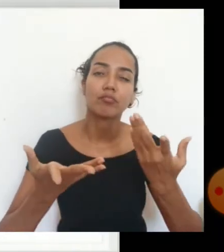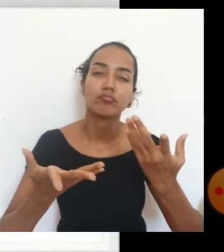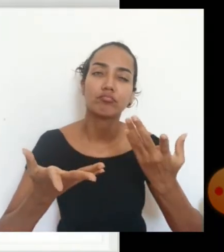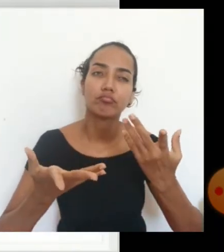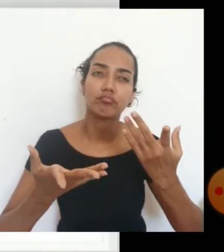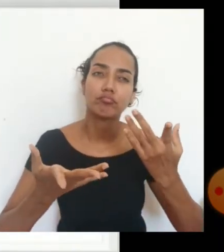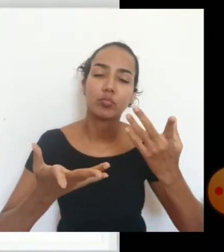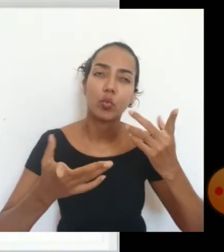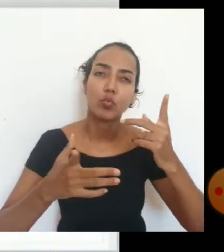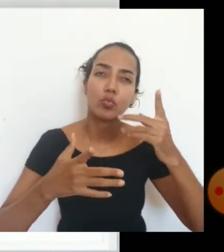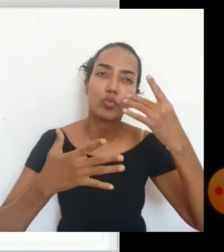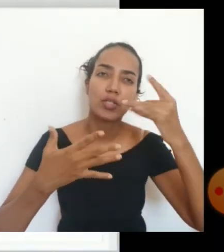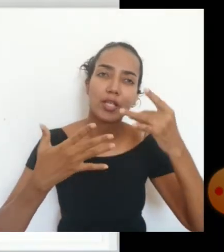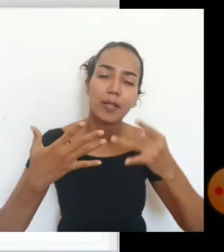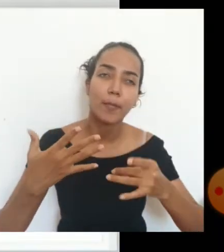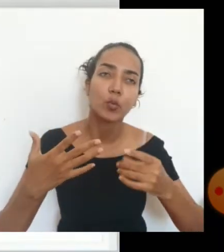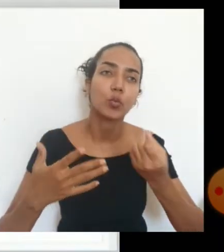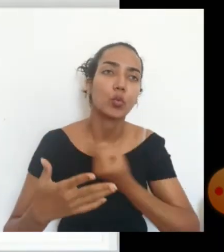novamente.